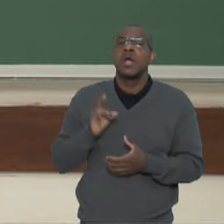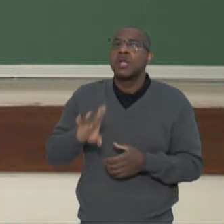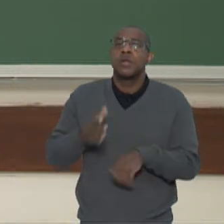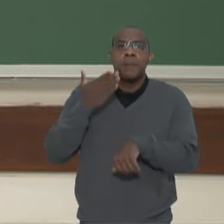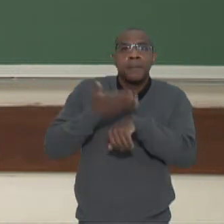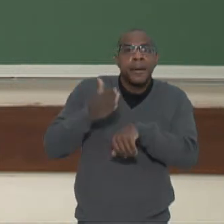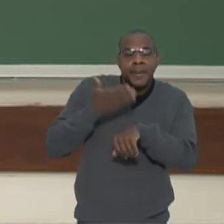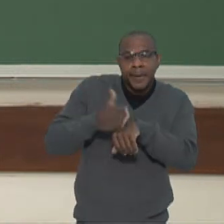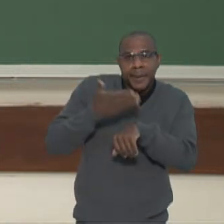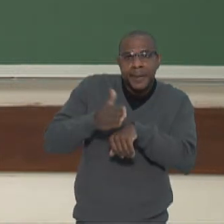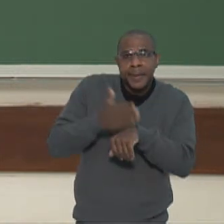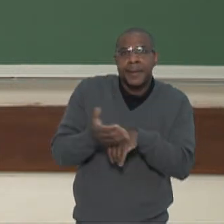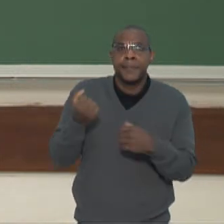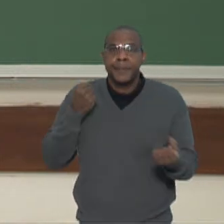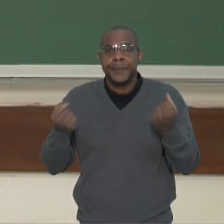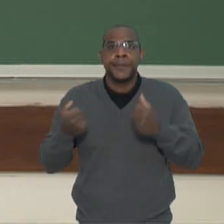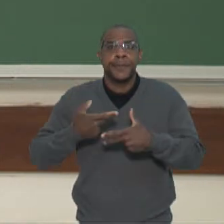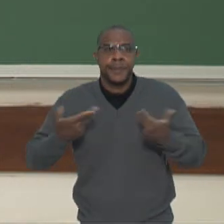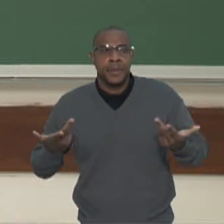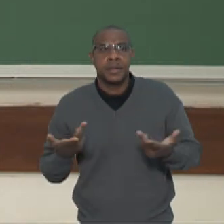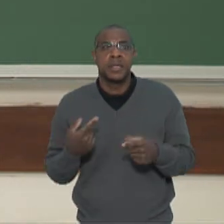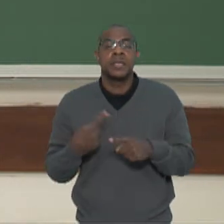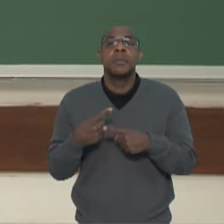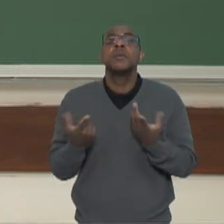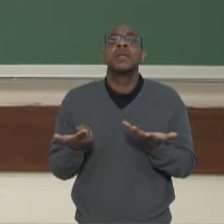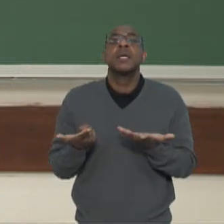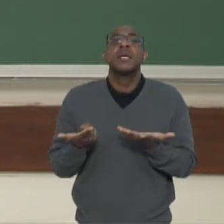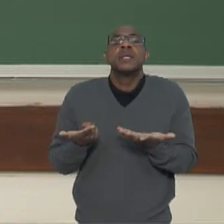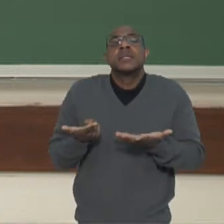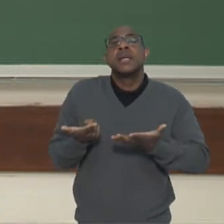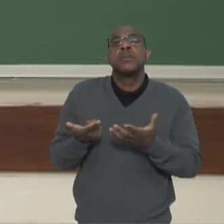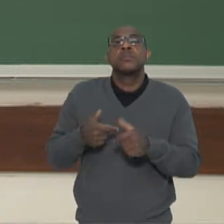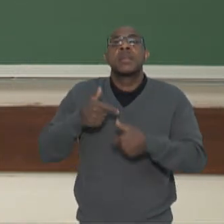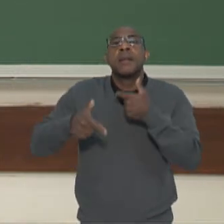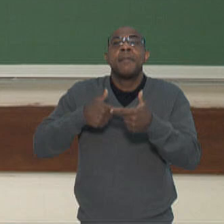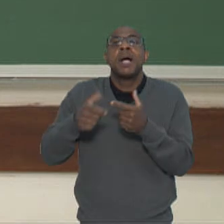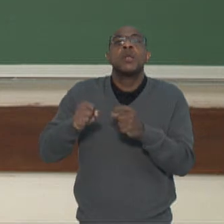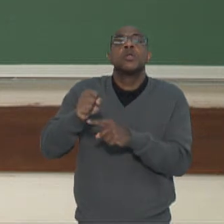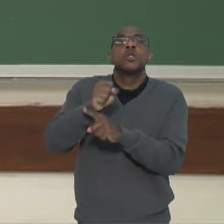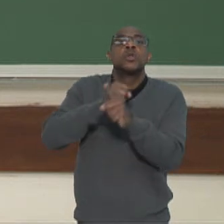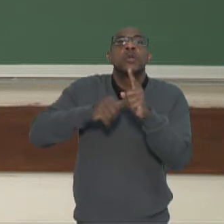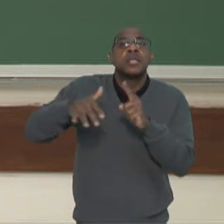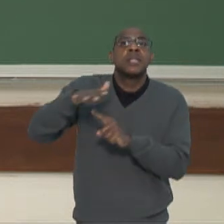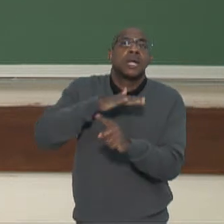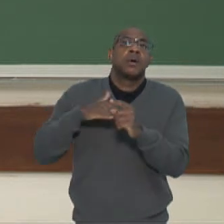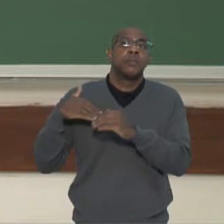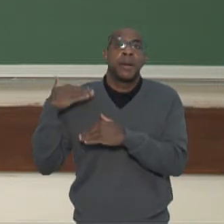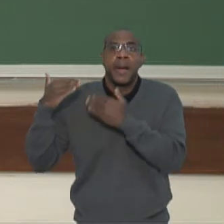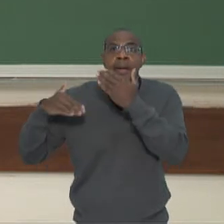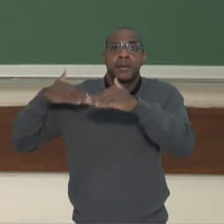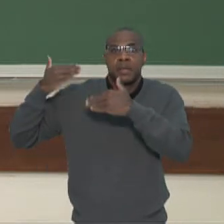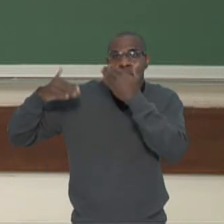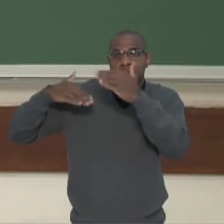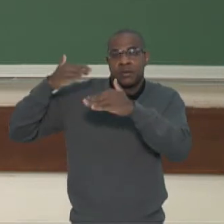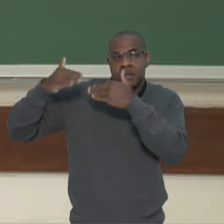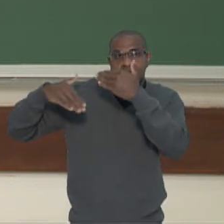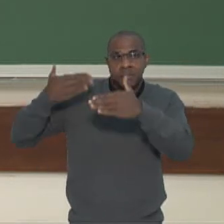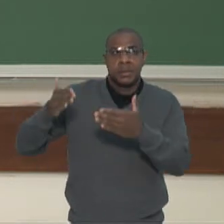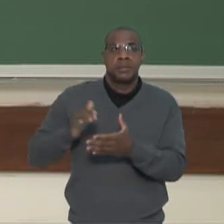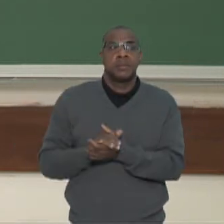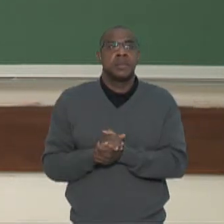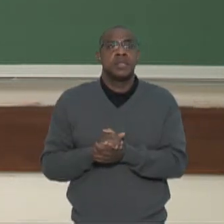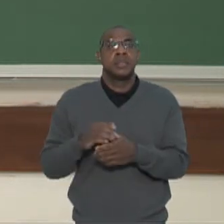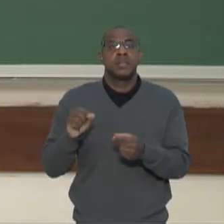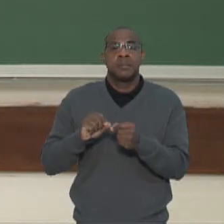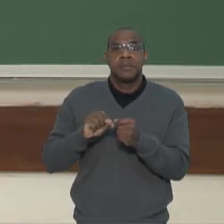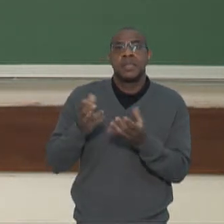físicos, né? Mas ele tem também a função social, ok? De promover paz e desenvolvimento, né? E fizemos algumas